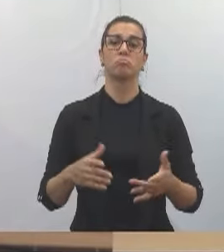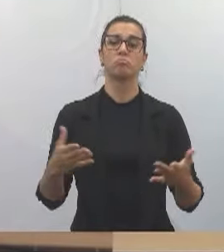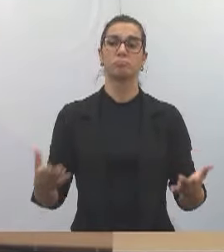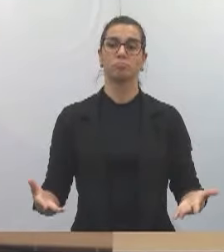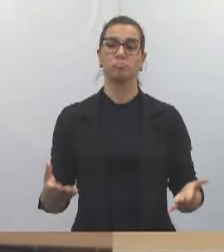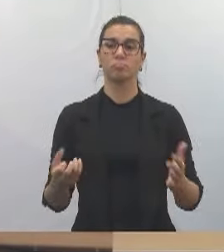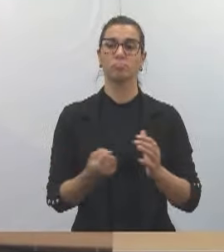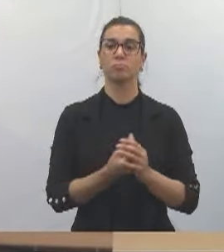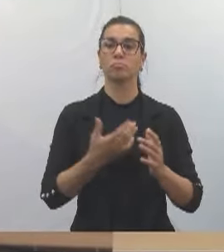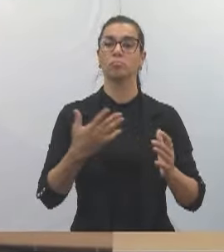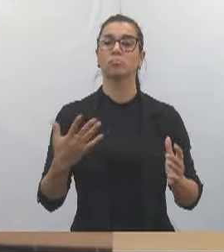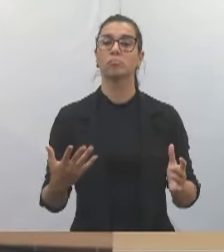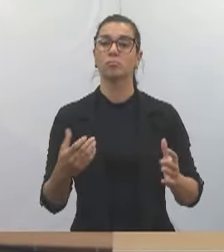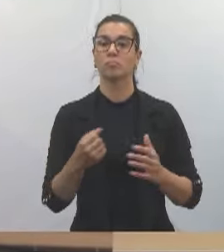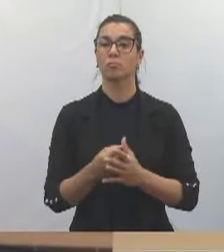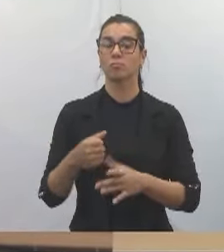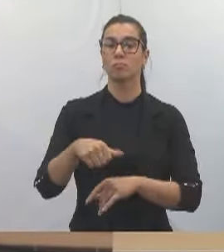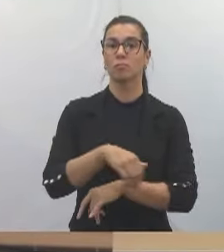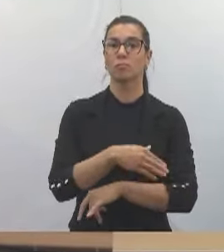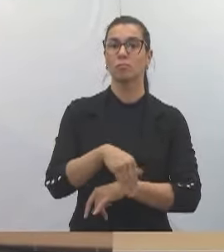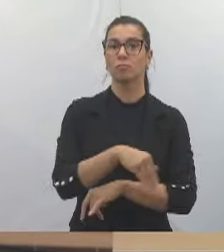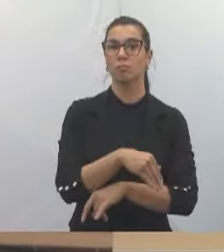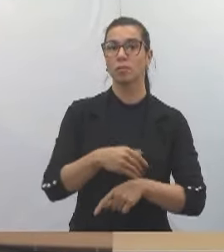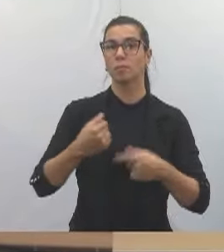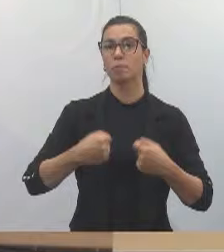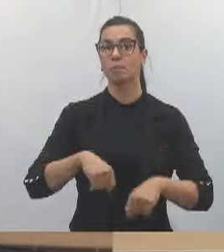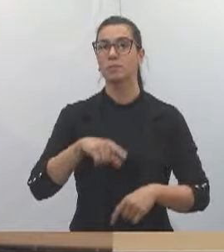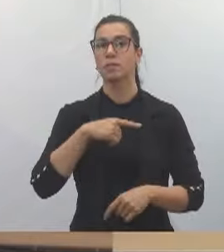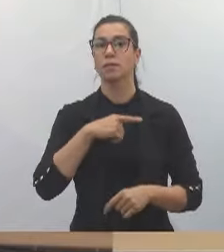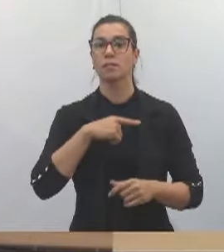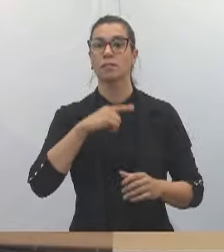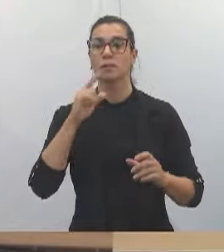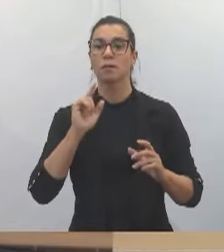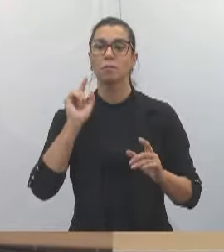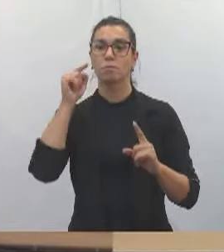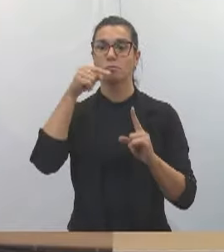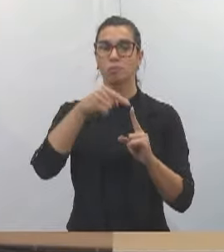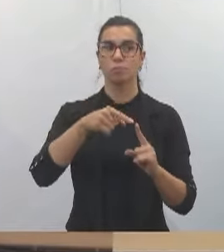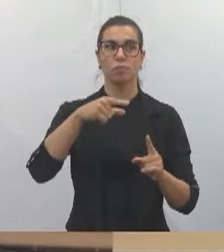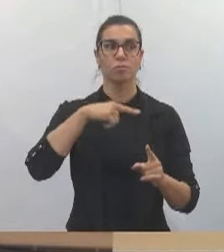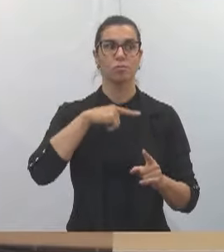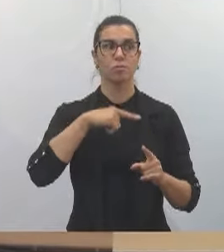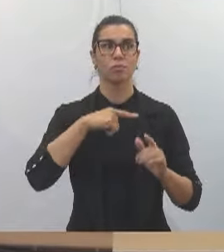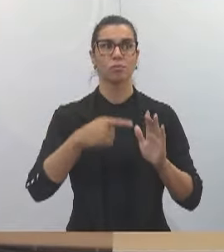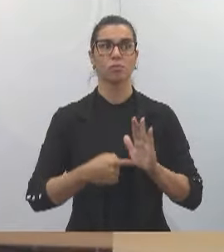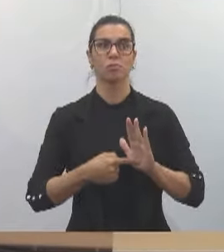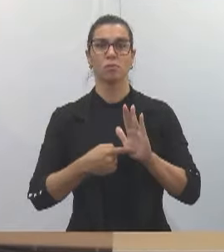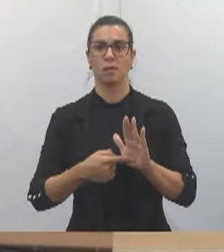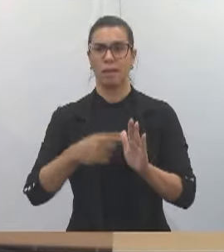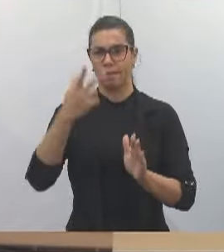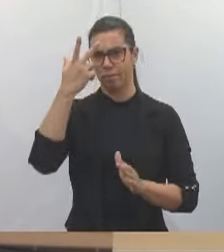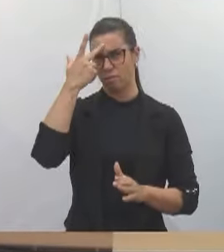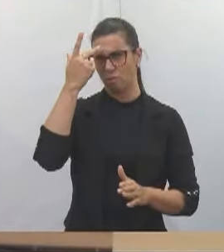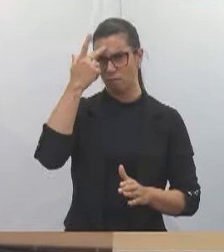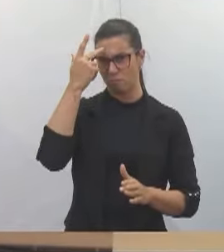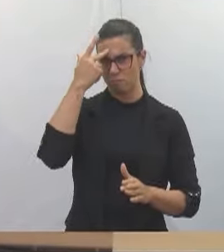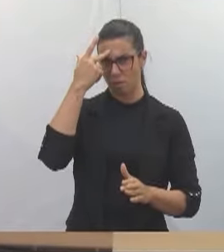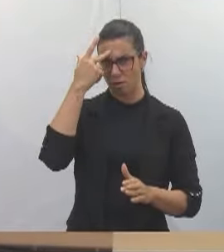Quais características urbanísticas o local deve ter para atender os objetivos? Gente, é normal manter um